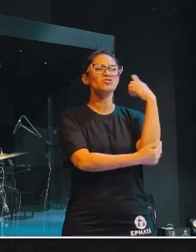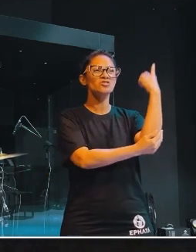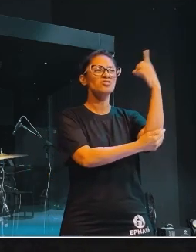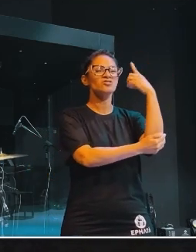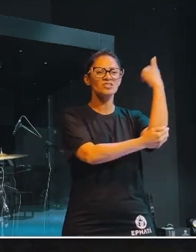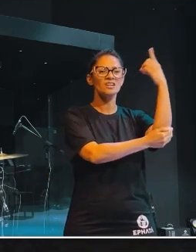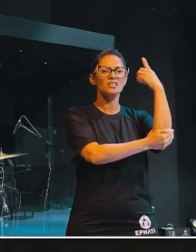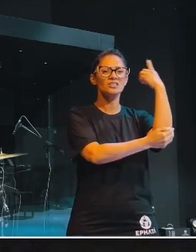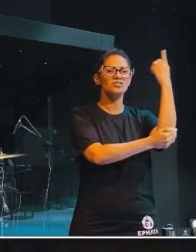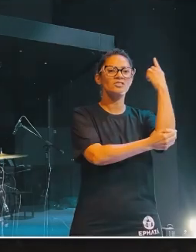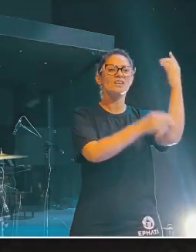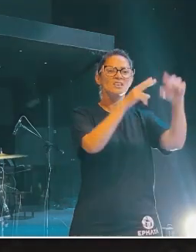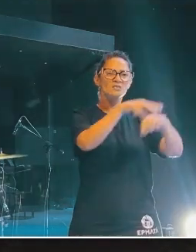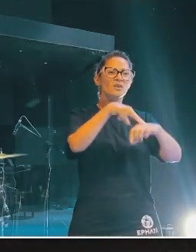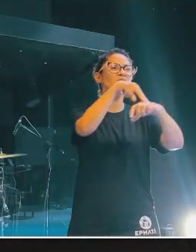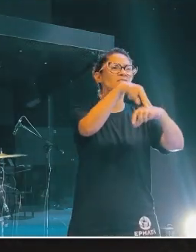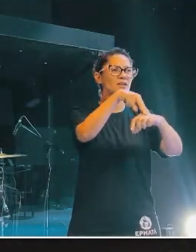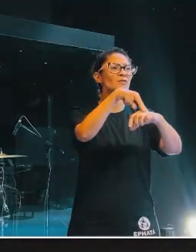levantar.